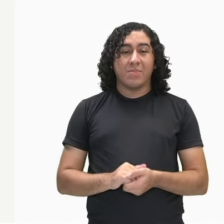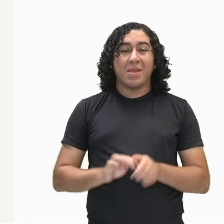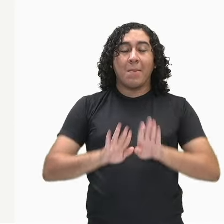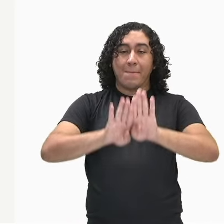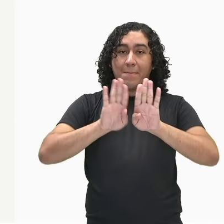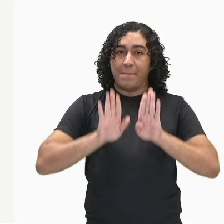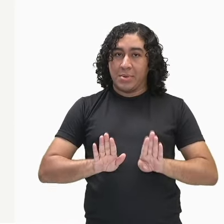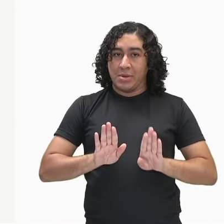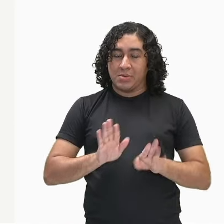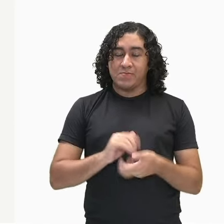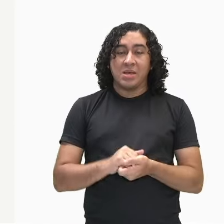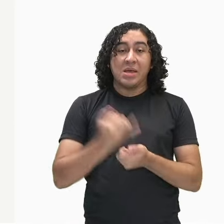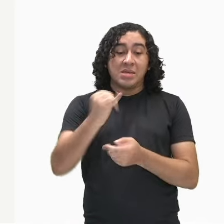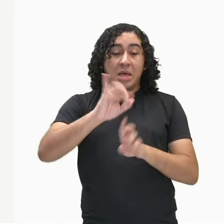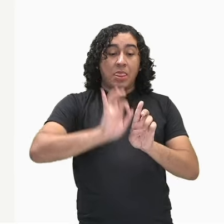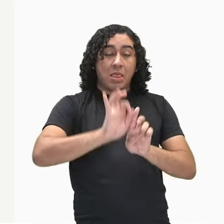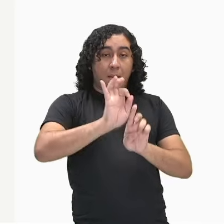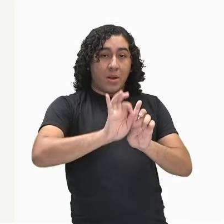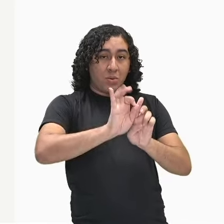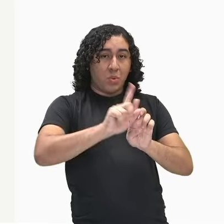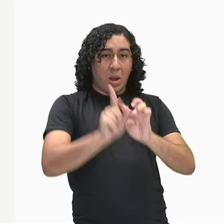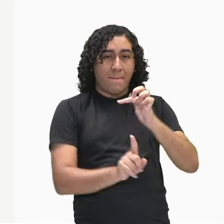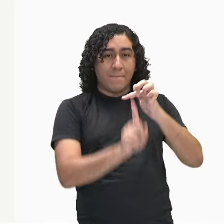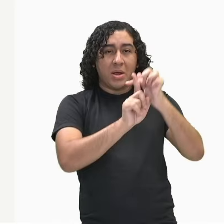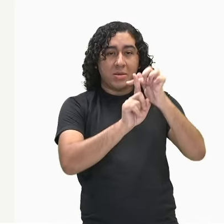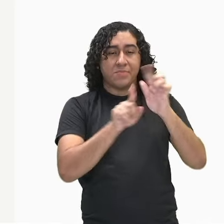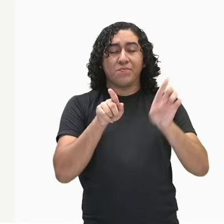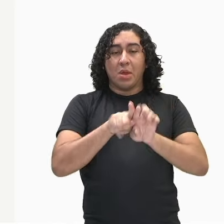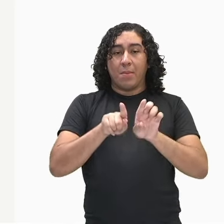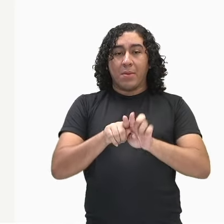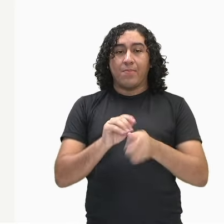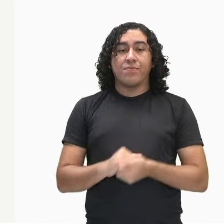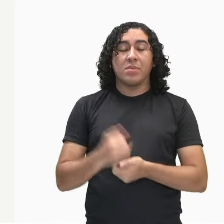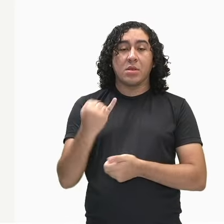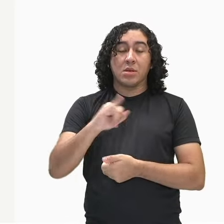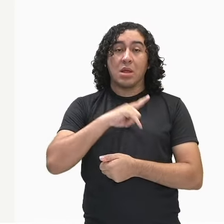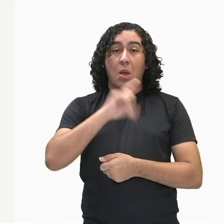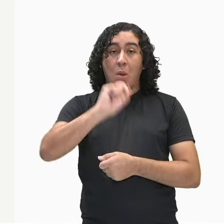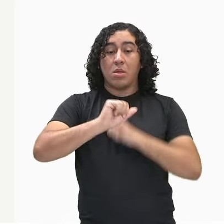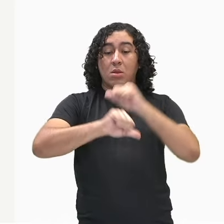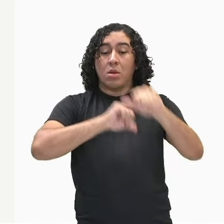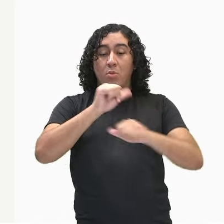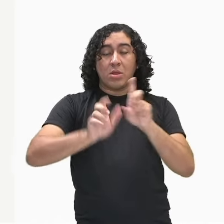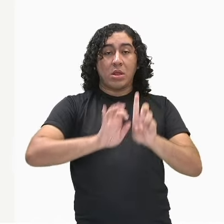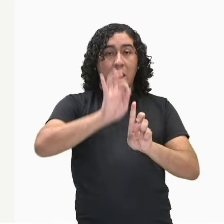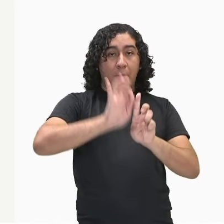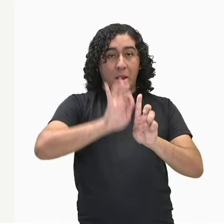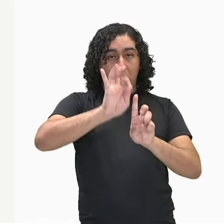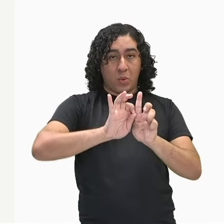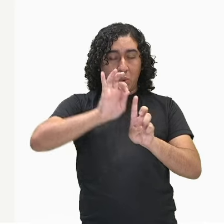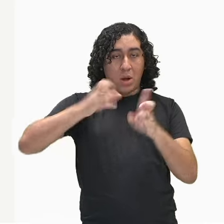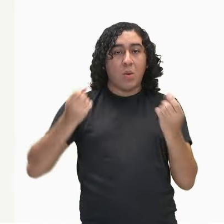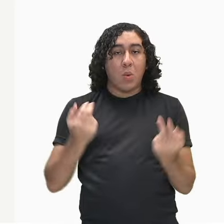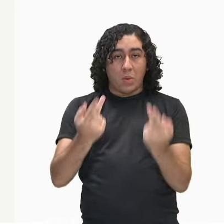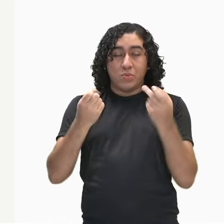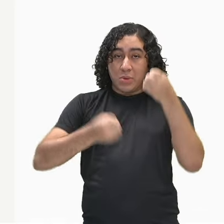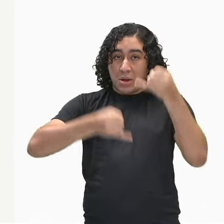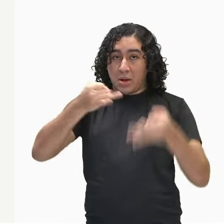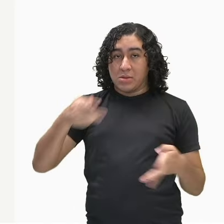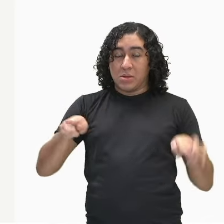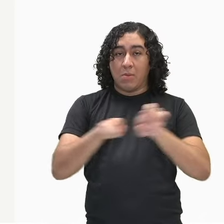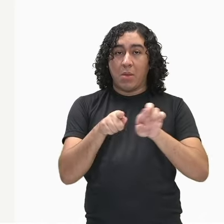Mas se a temperatura aumentar, professor, quando nós temos a alteração da temperatura, como eu acabei de falar,